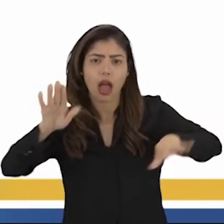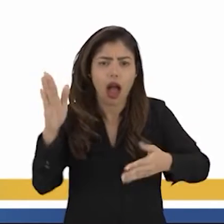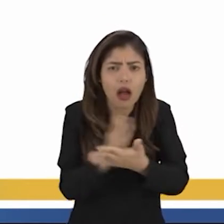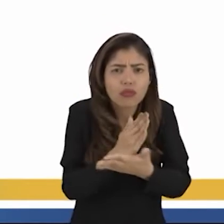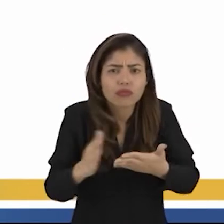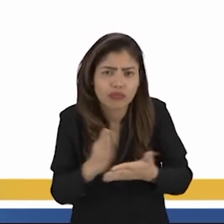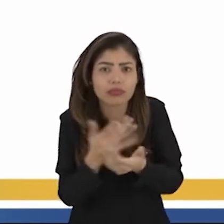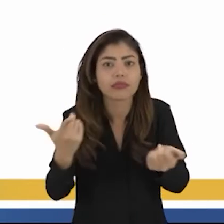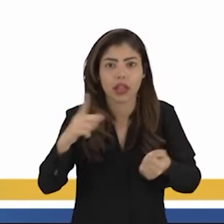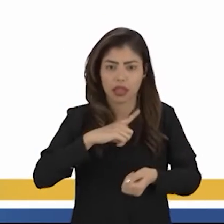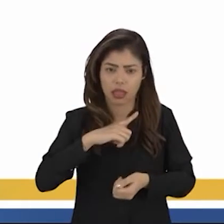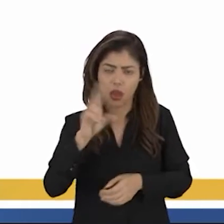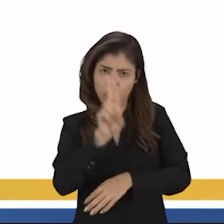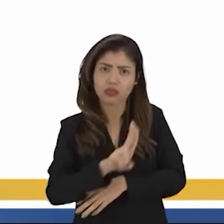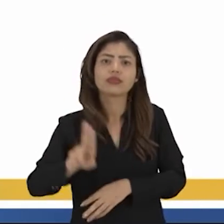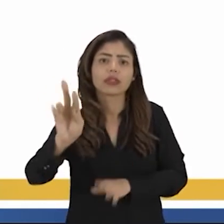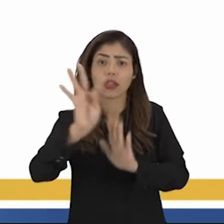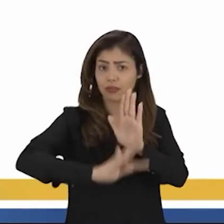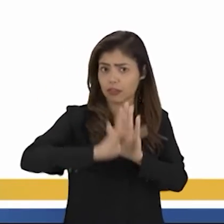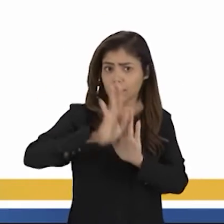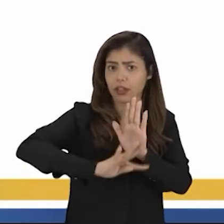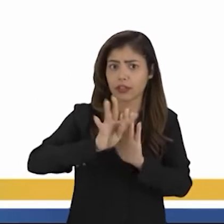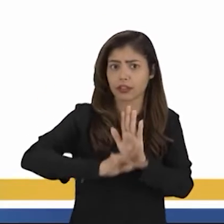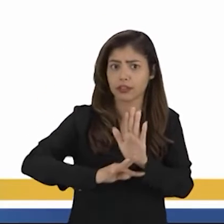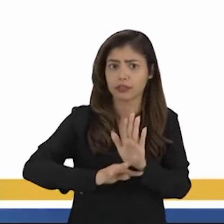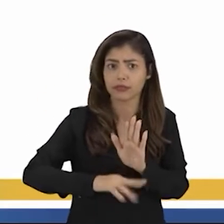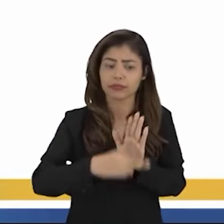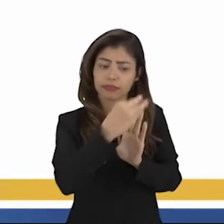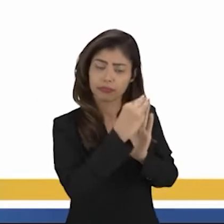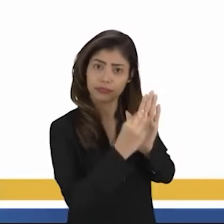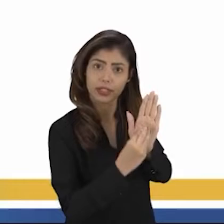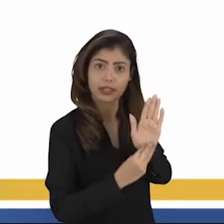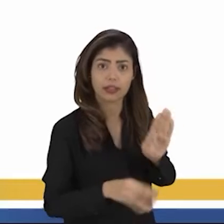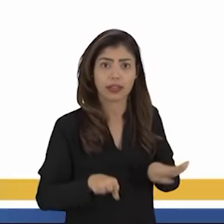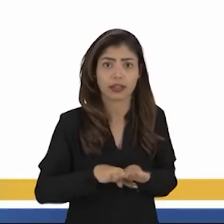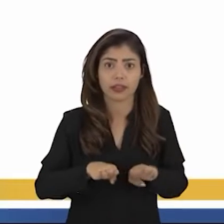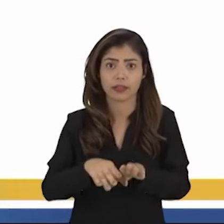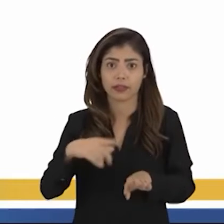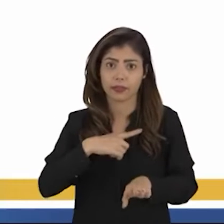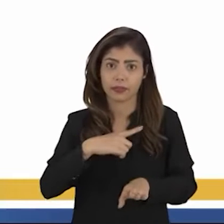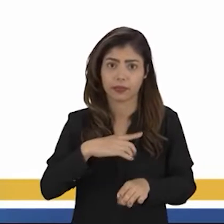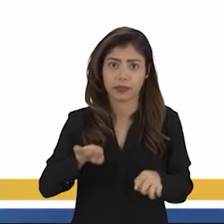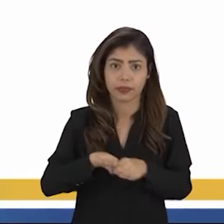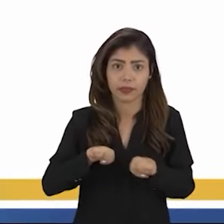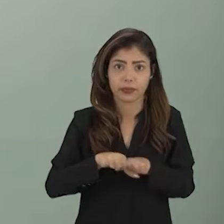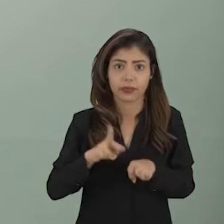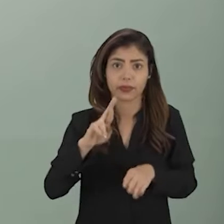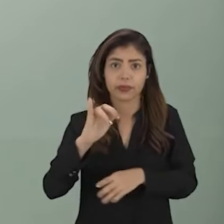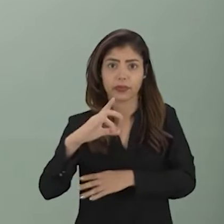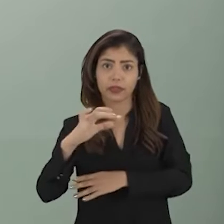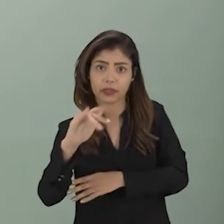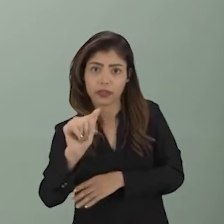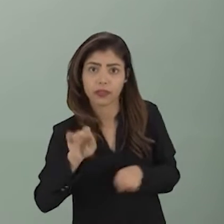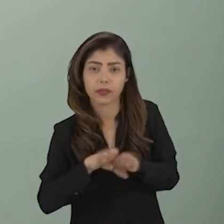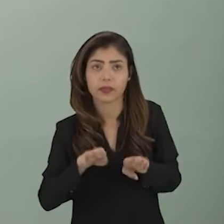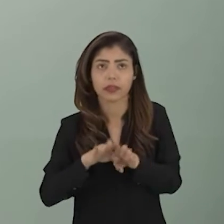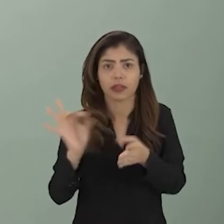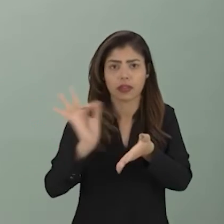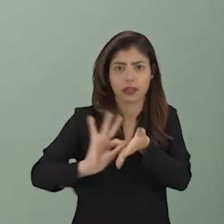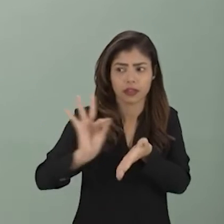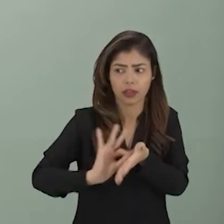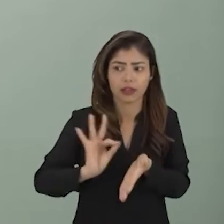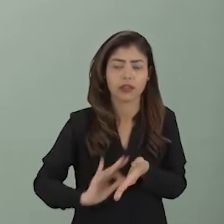itens, como a gente utiliza nos textos de receitas, né? Lá na receita, nós vamos descrever